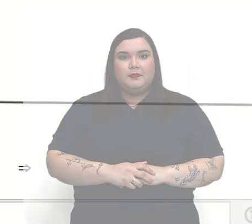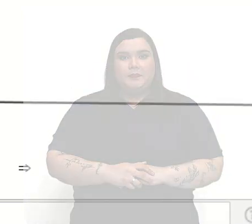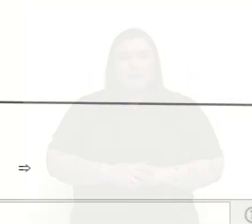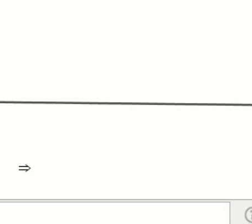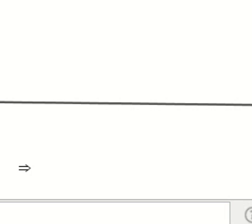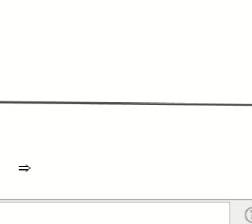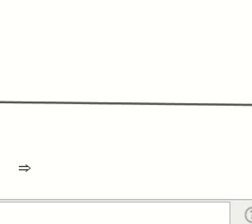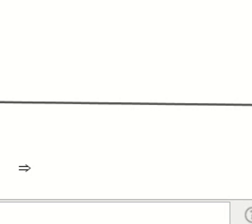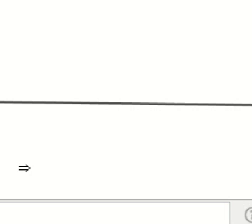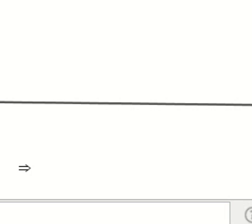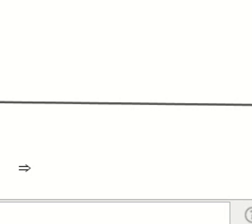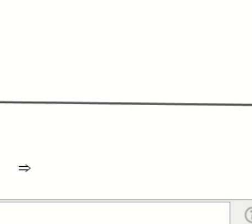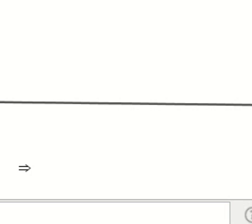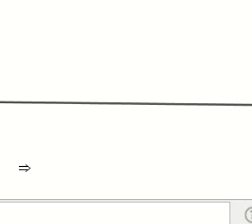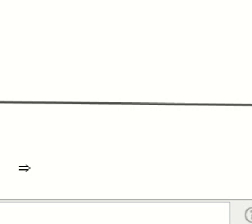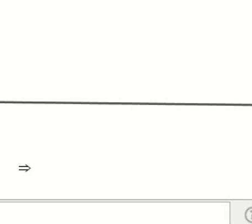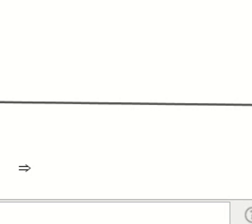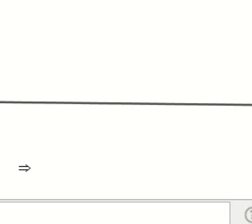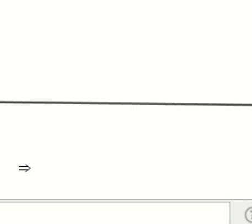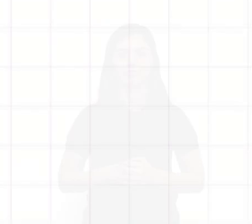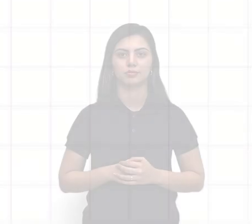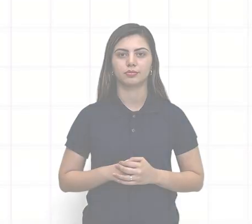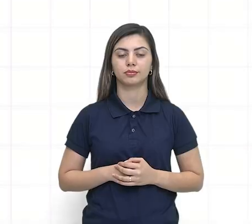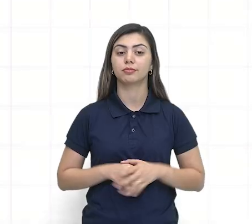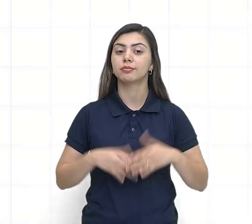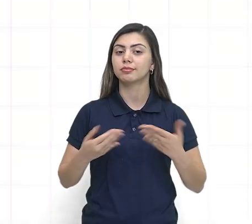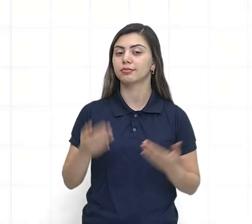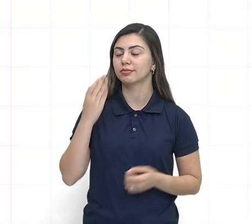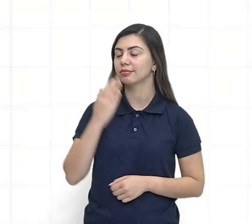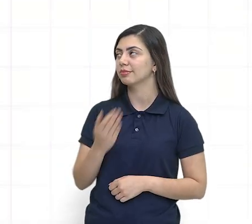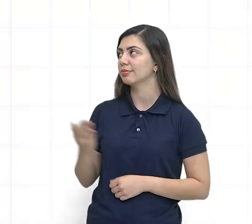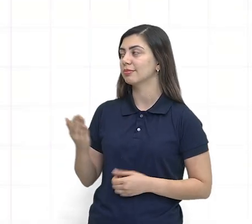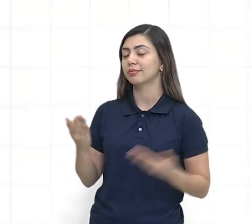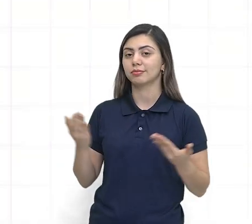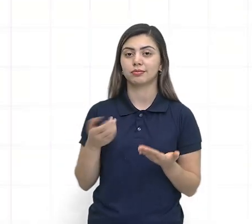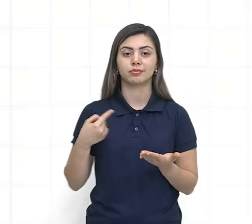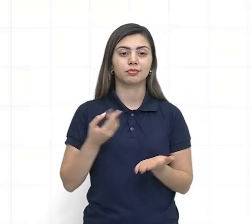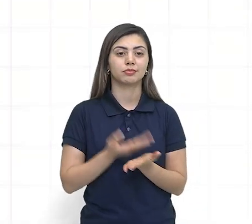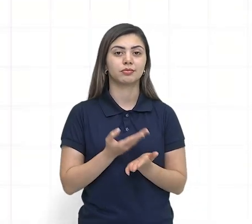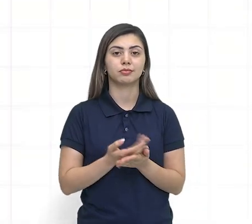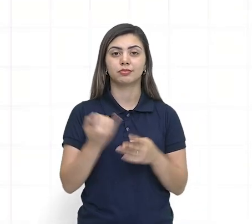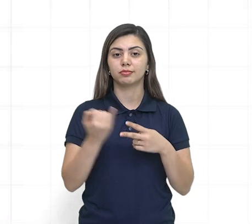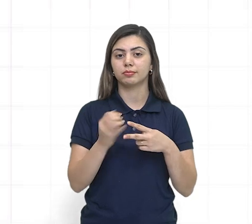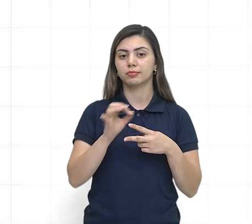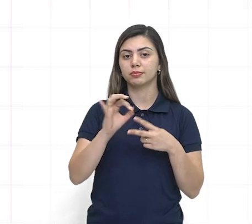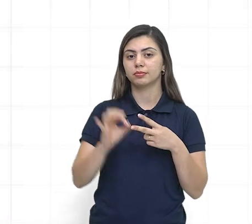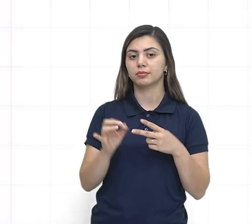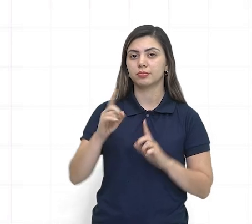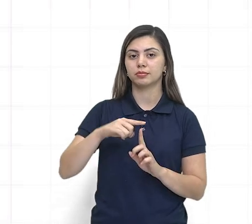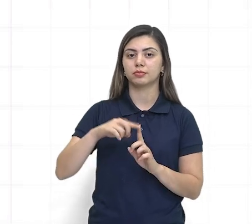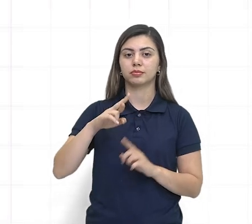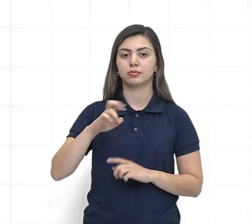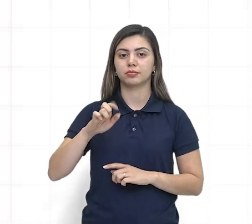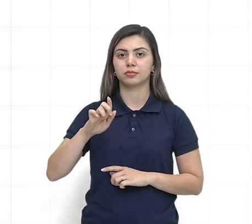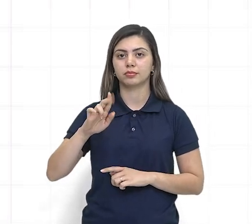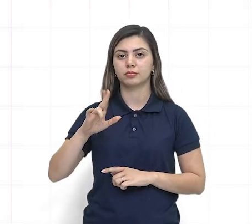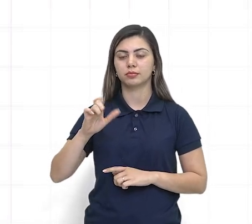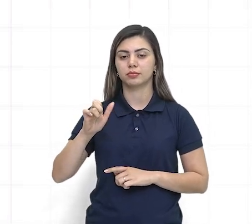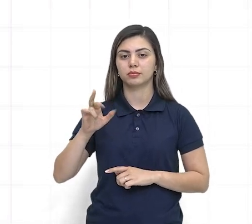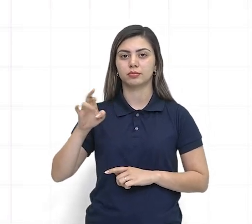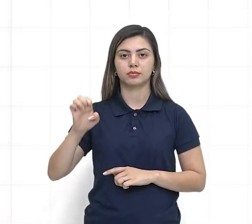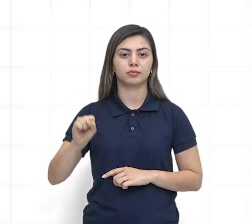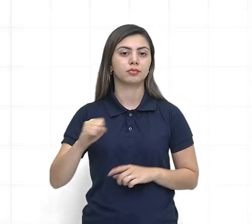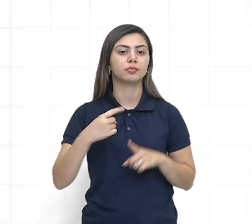bem. Polígonos regulares. Polígono regular é o polígono convexo que possui todos os